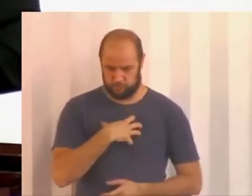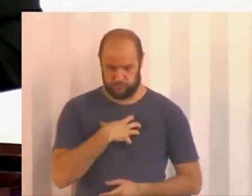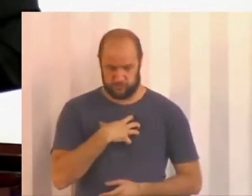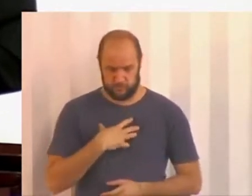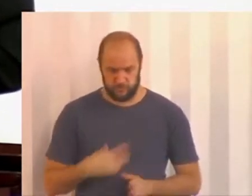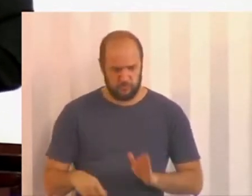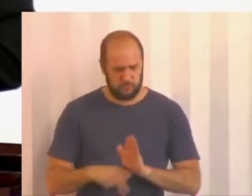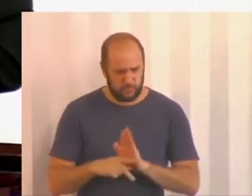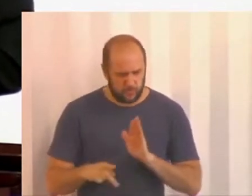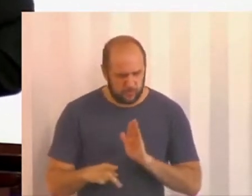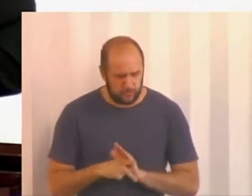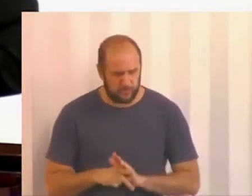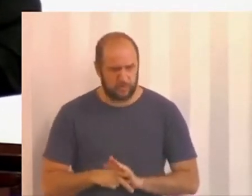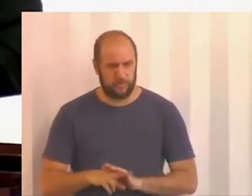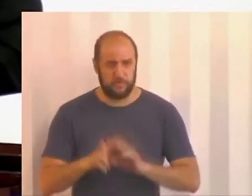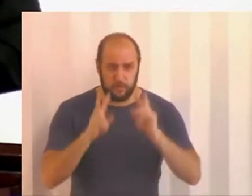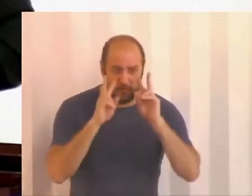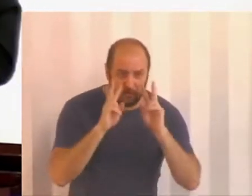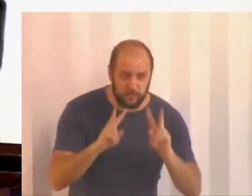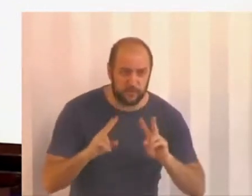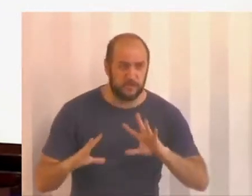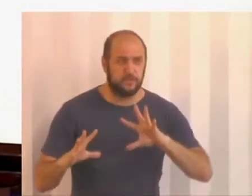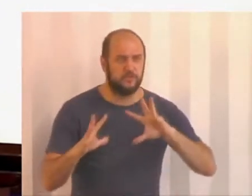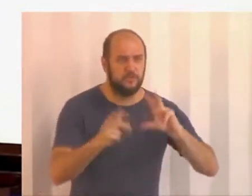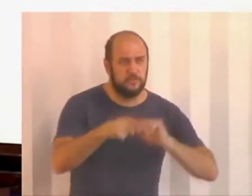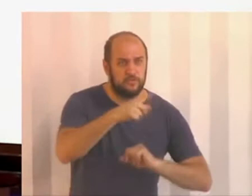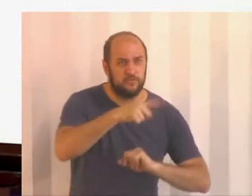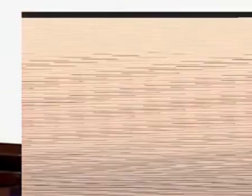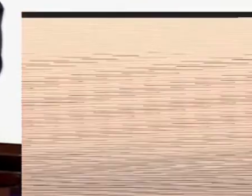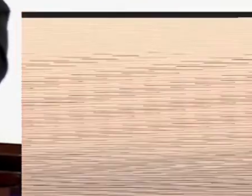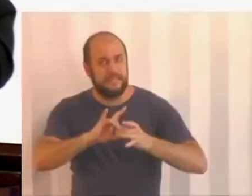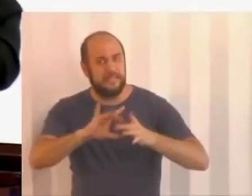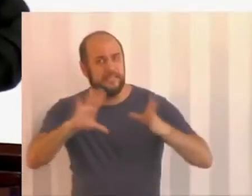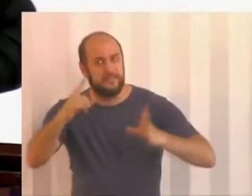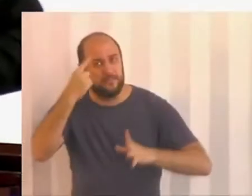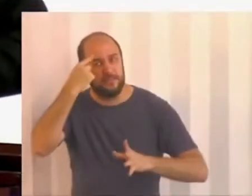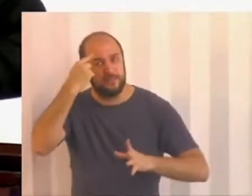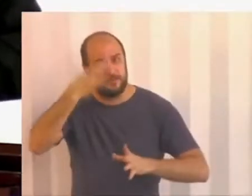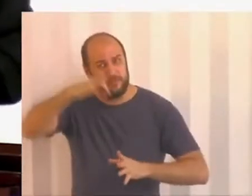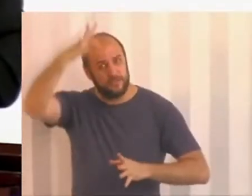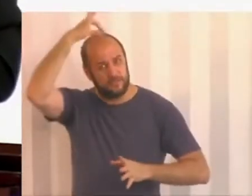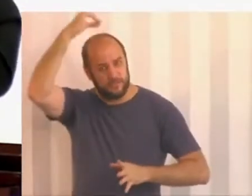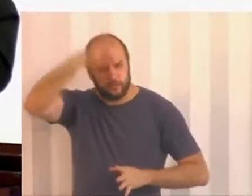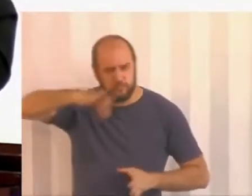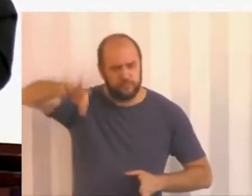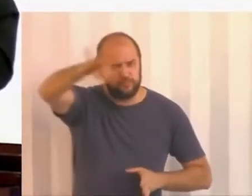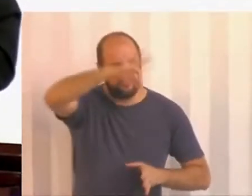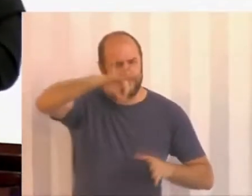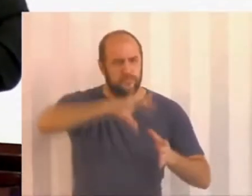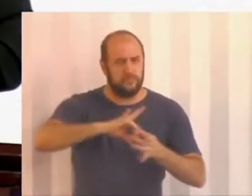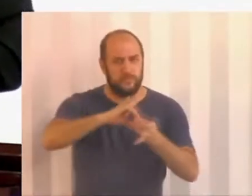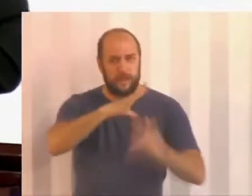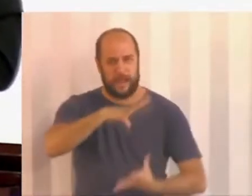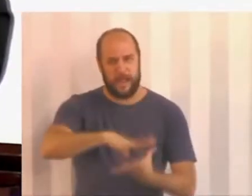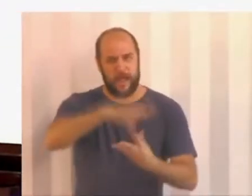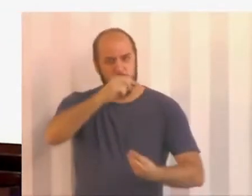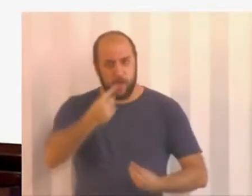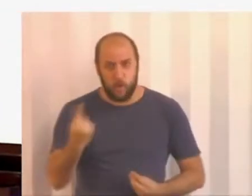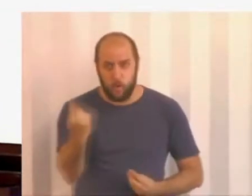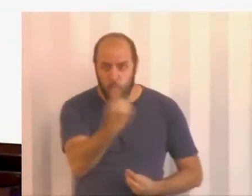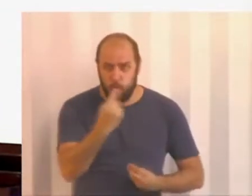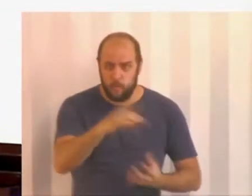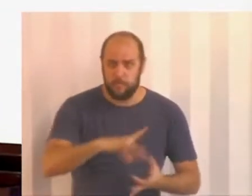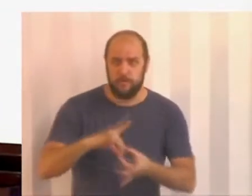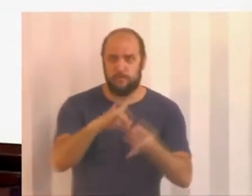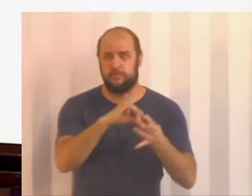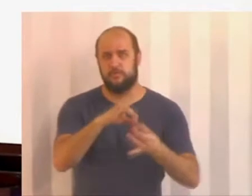ver-vos, ou estando ausente, ouça no tocante a vós outros, que estáis firmes em um só Espírito, como uma só alma, lutando juntos